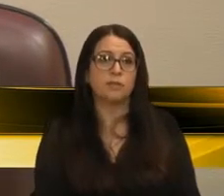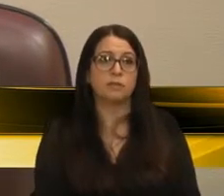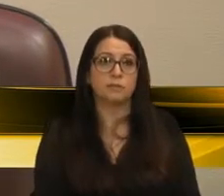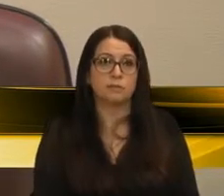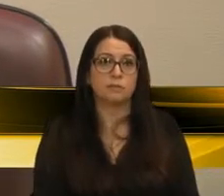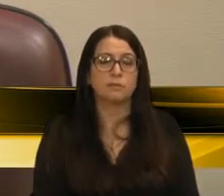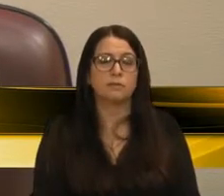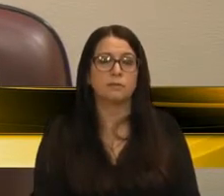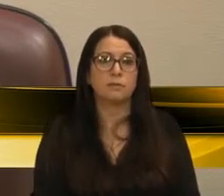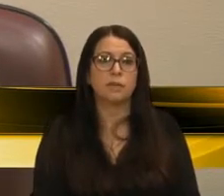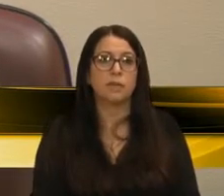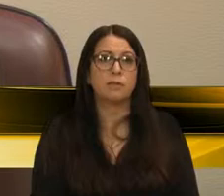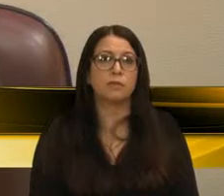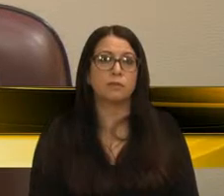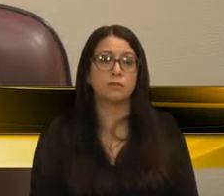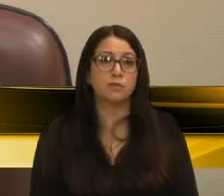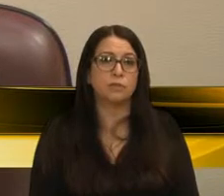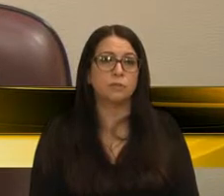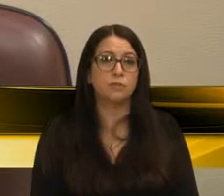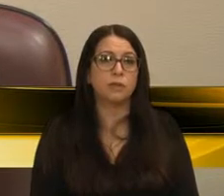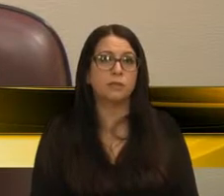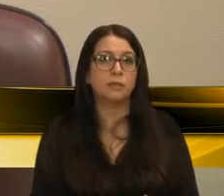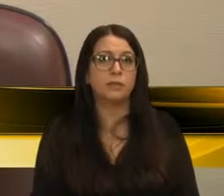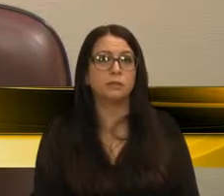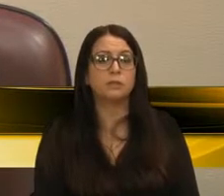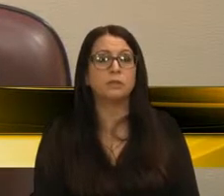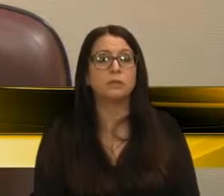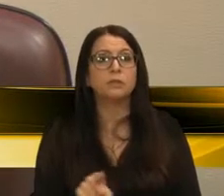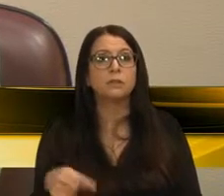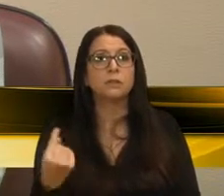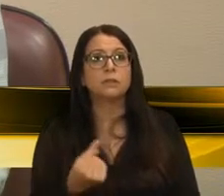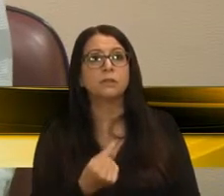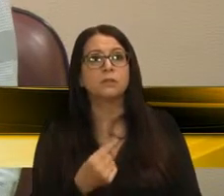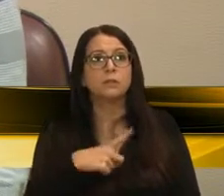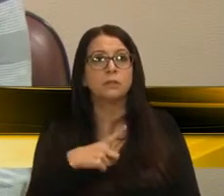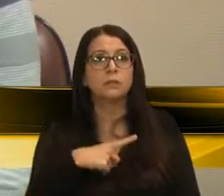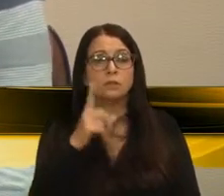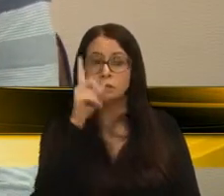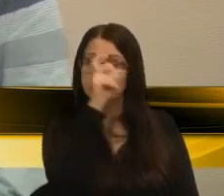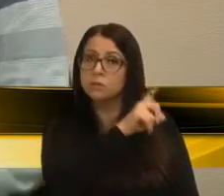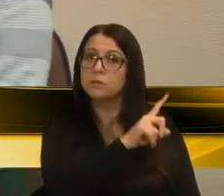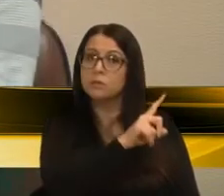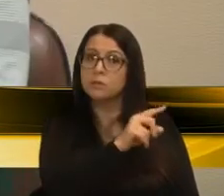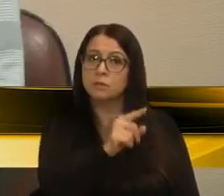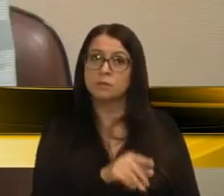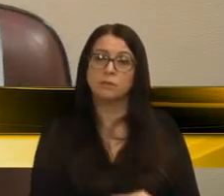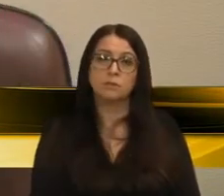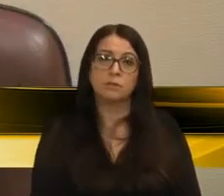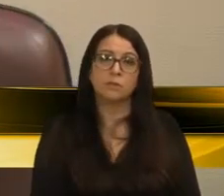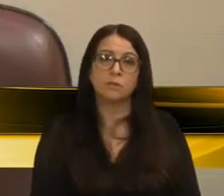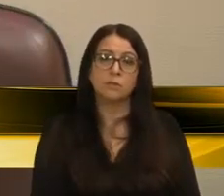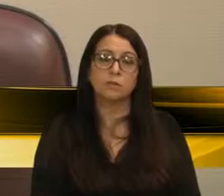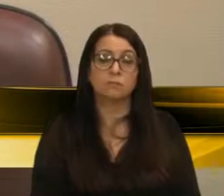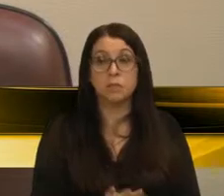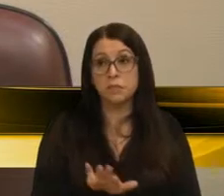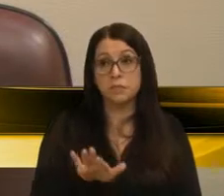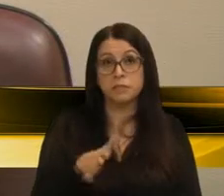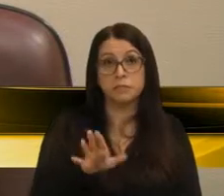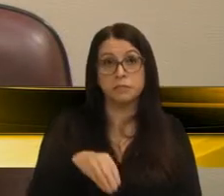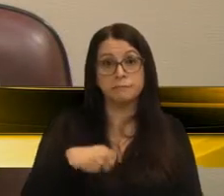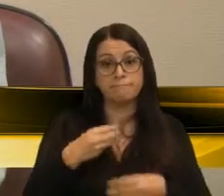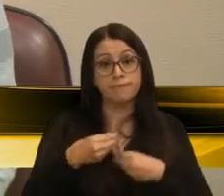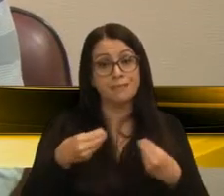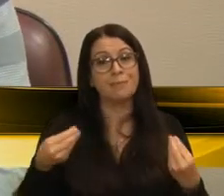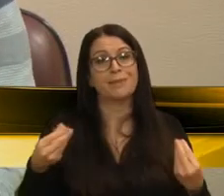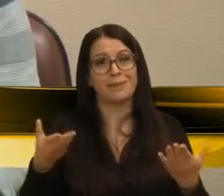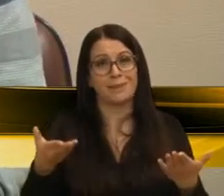porque nós nunca conseguimos, quando nos colocamos, tentar ajudar. É difícil, mas talvez a